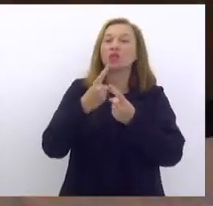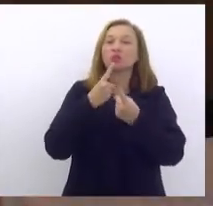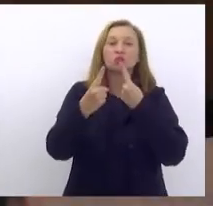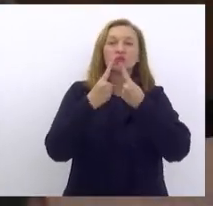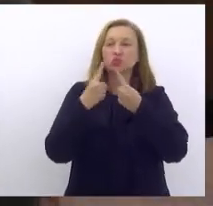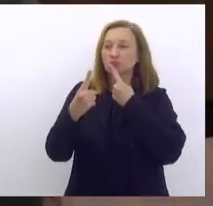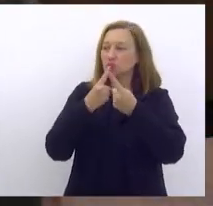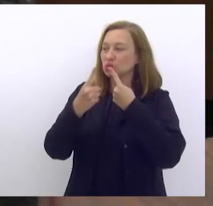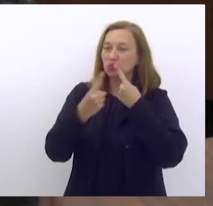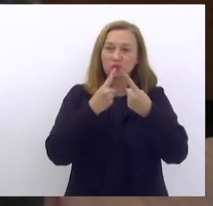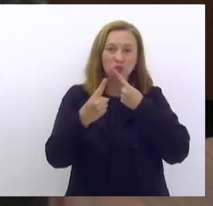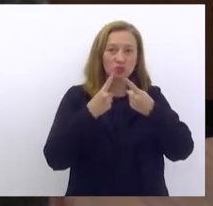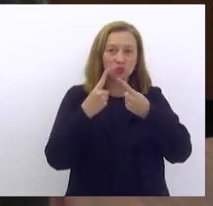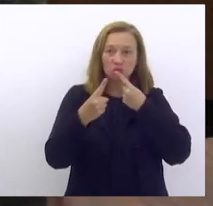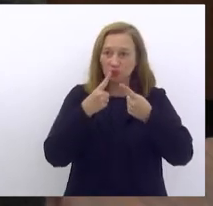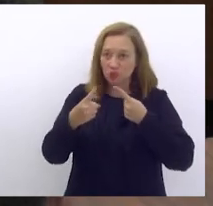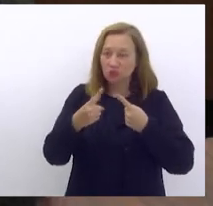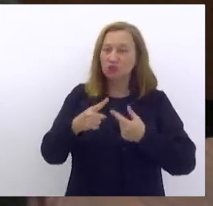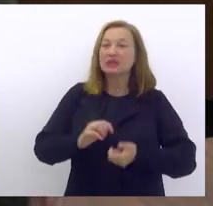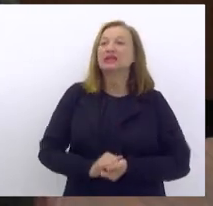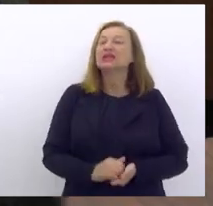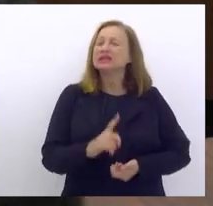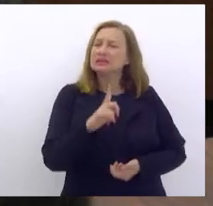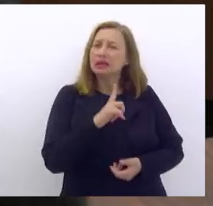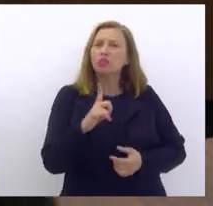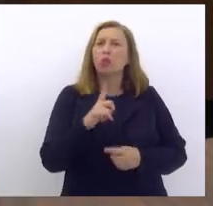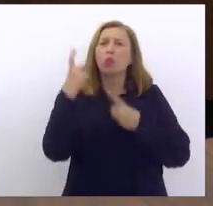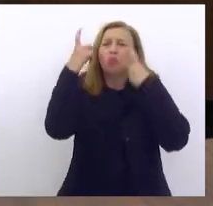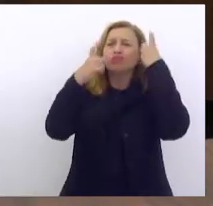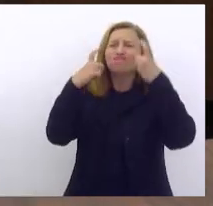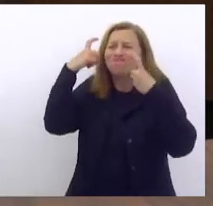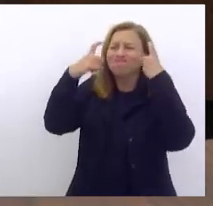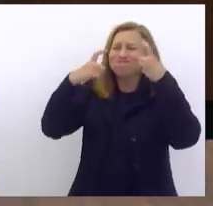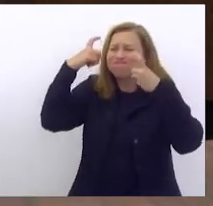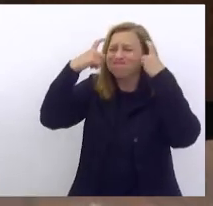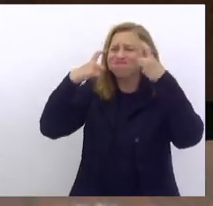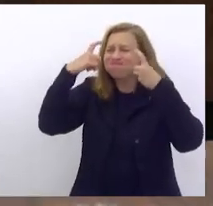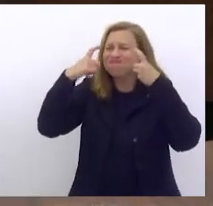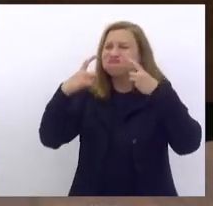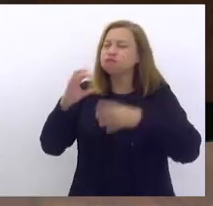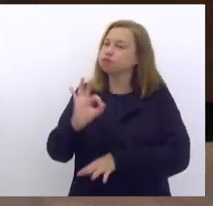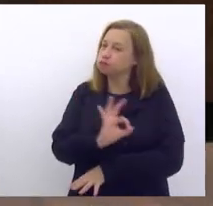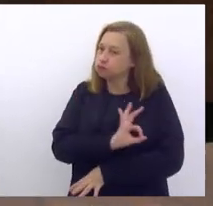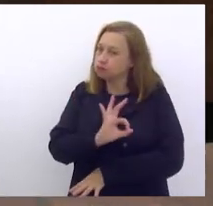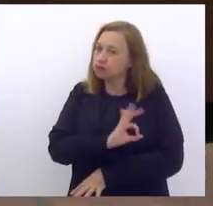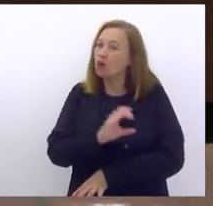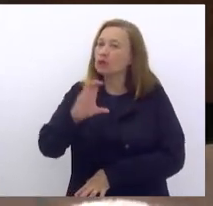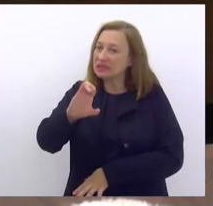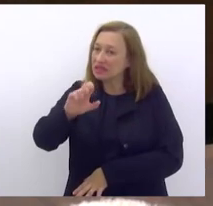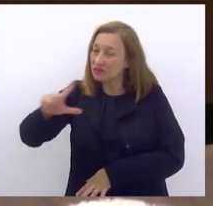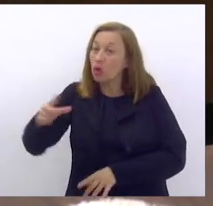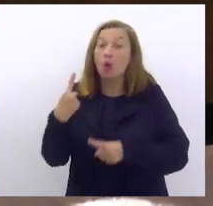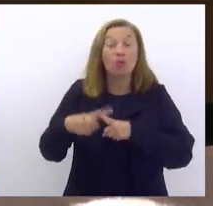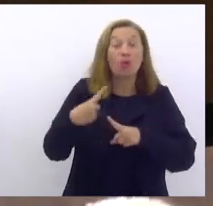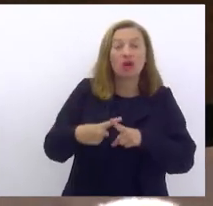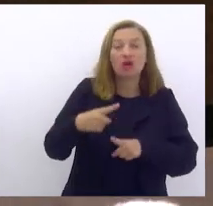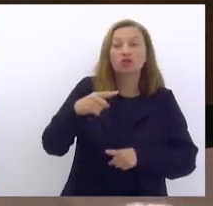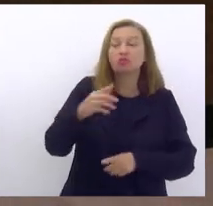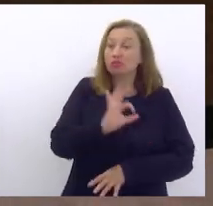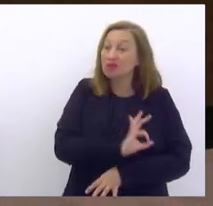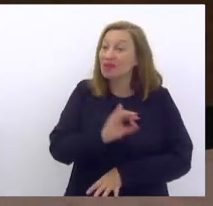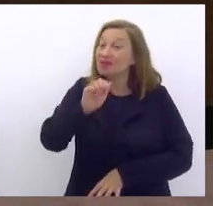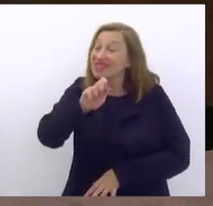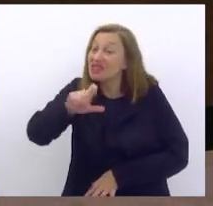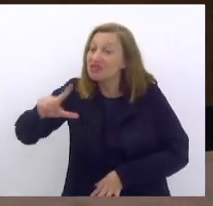debatendo o substitutivo. Temos uma preocupação com os policiais civis, porque os policiais